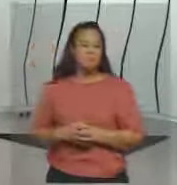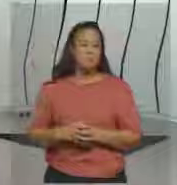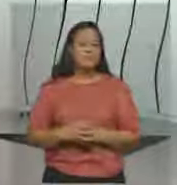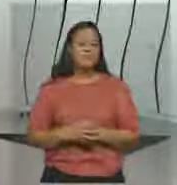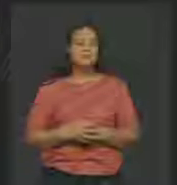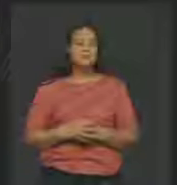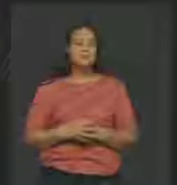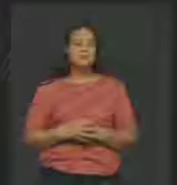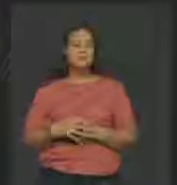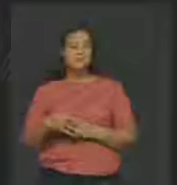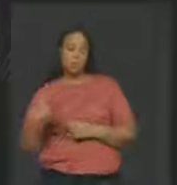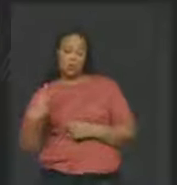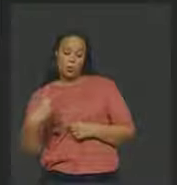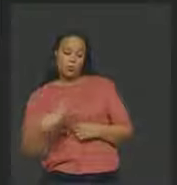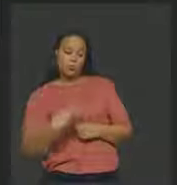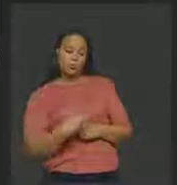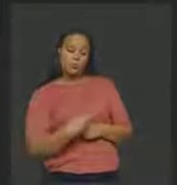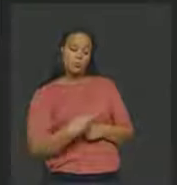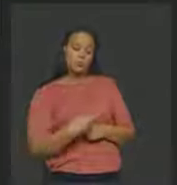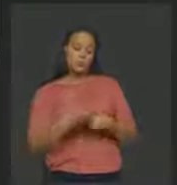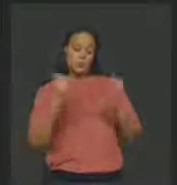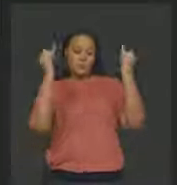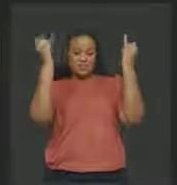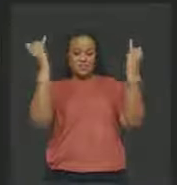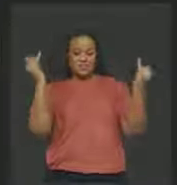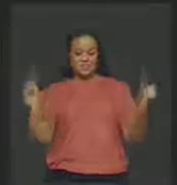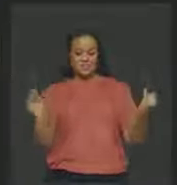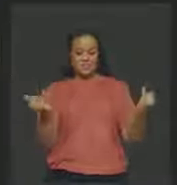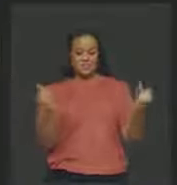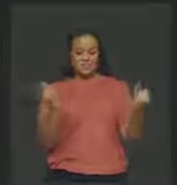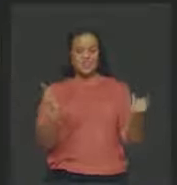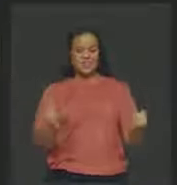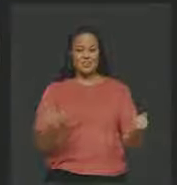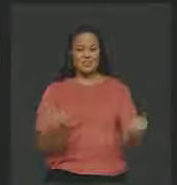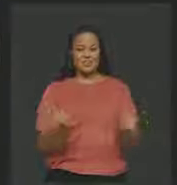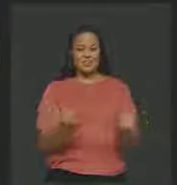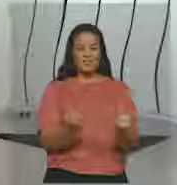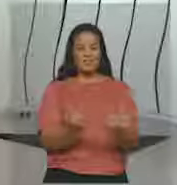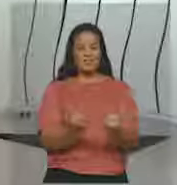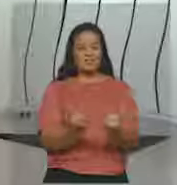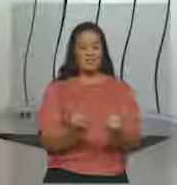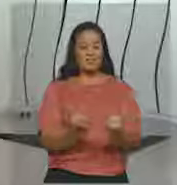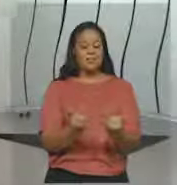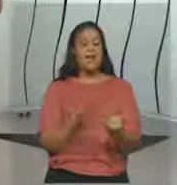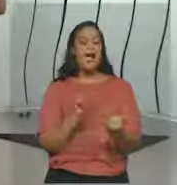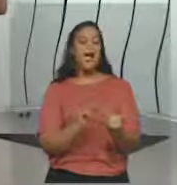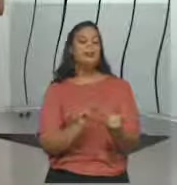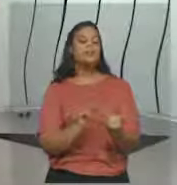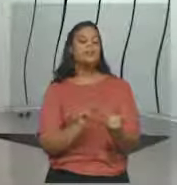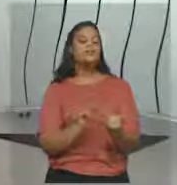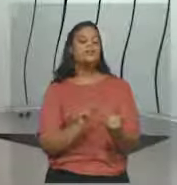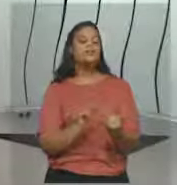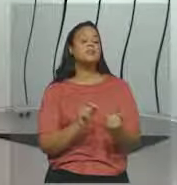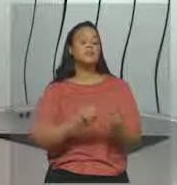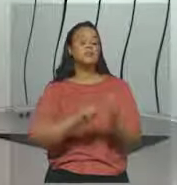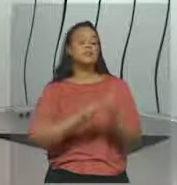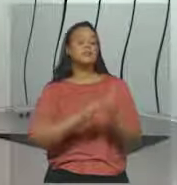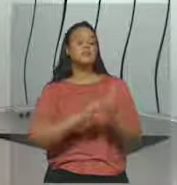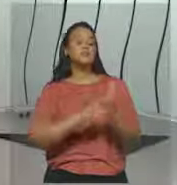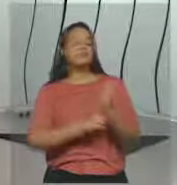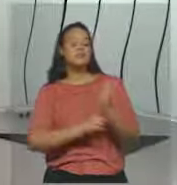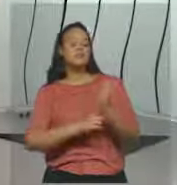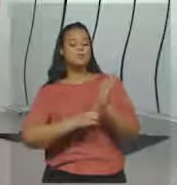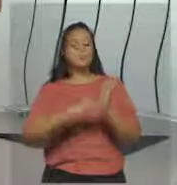condutor, ó, e chegamos aqui no disruptor ou chave, né, que é basicamente a ideia que eu falei